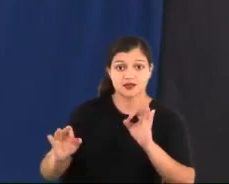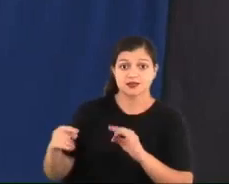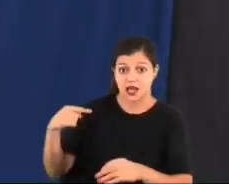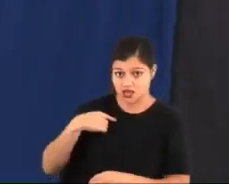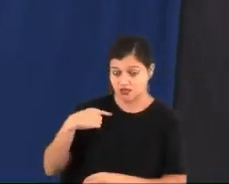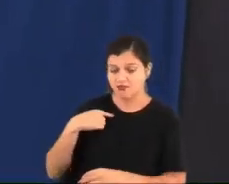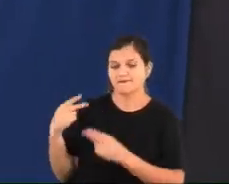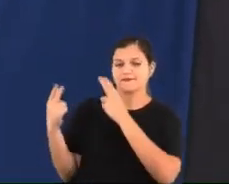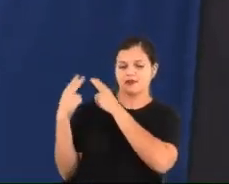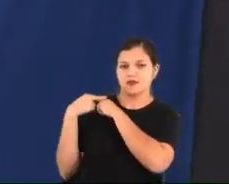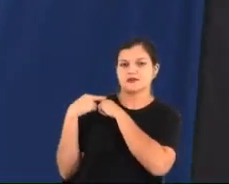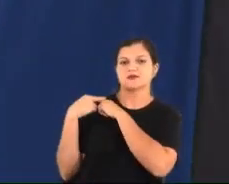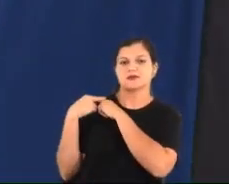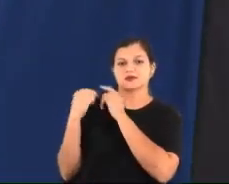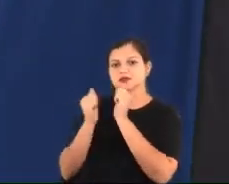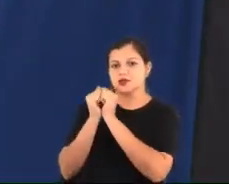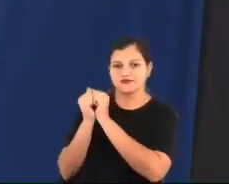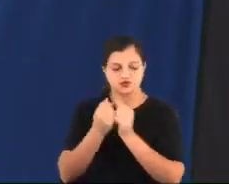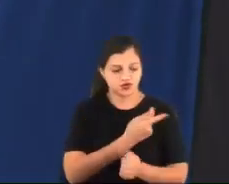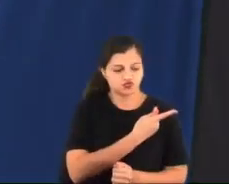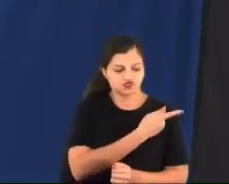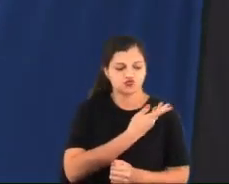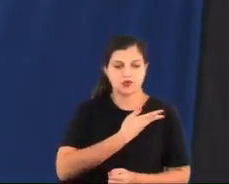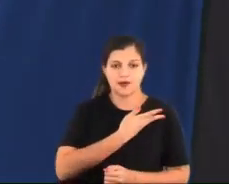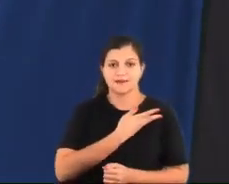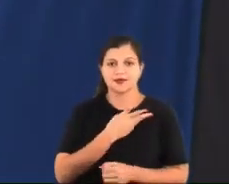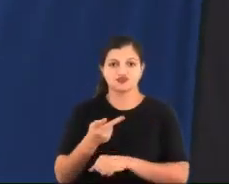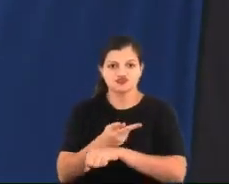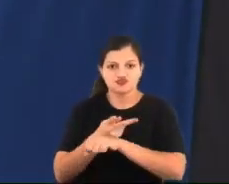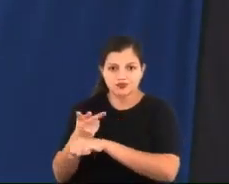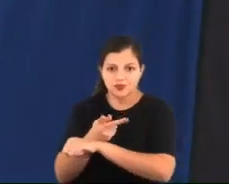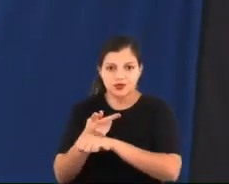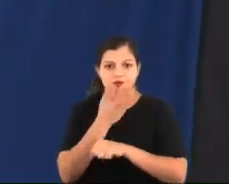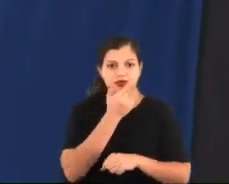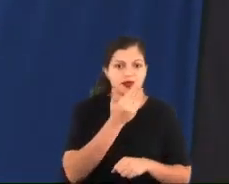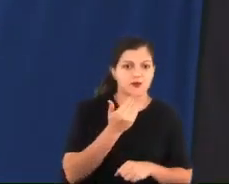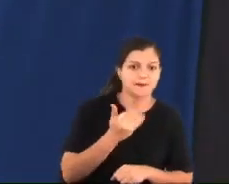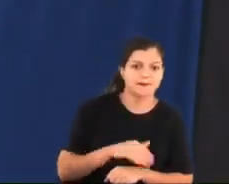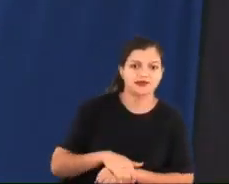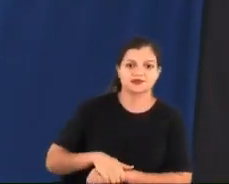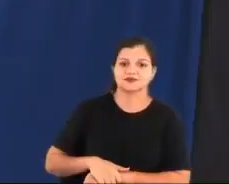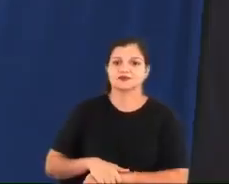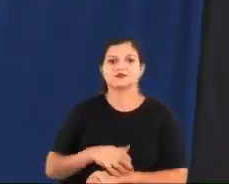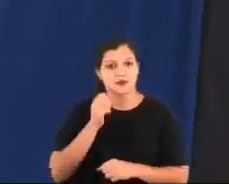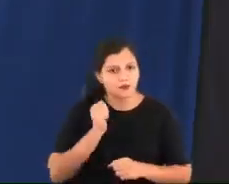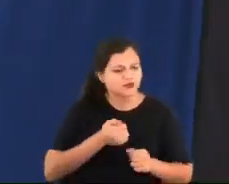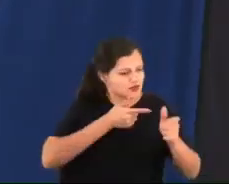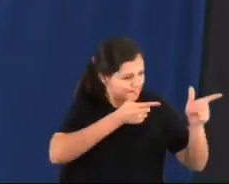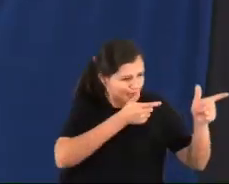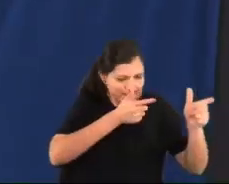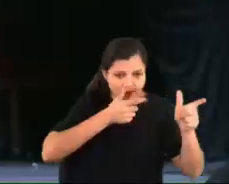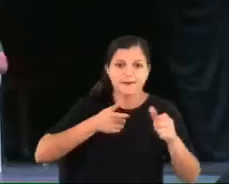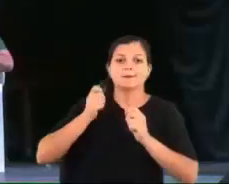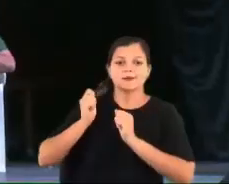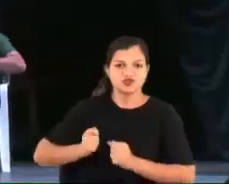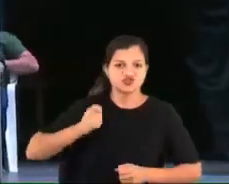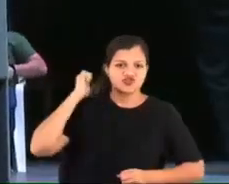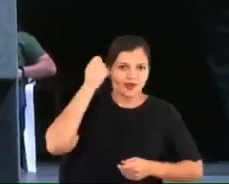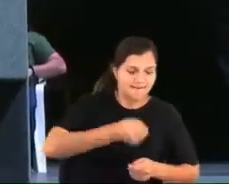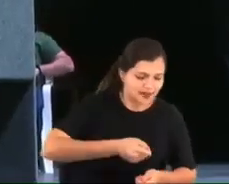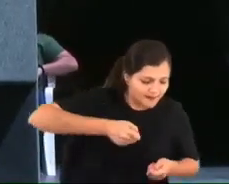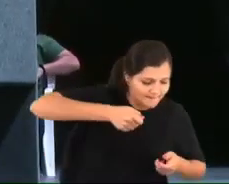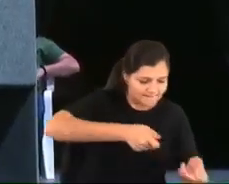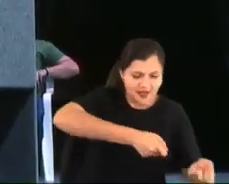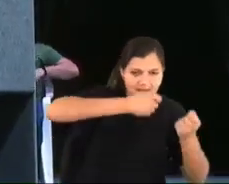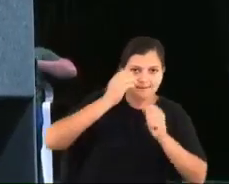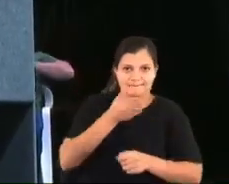responsável, junto com outro amigo, de ir atrás de comida. Não, você vai atrás de comida. Podia caçar, podia pescar, podia